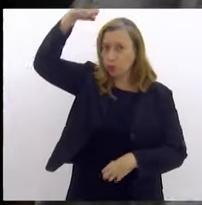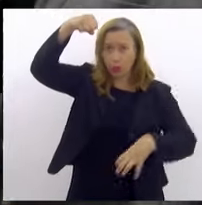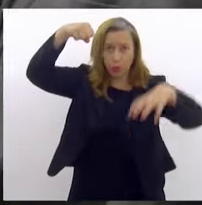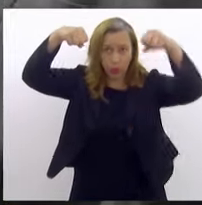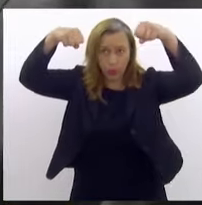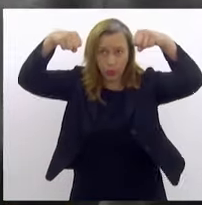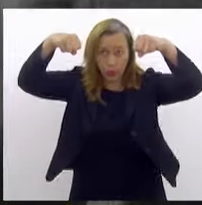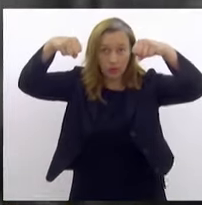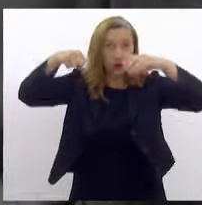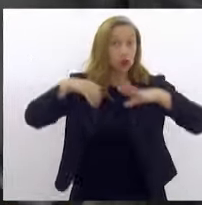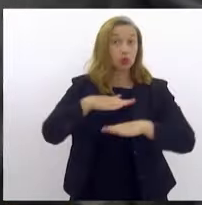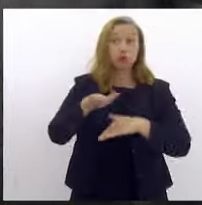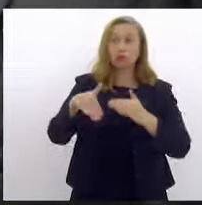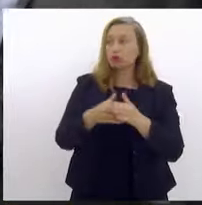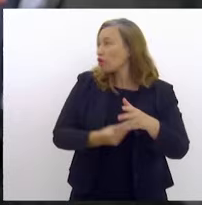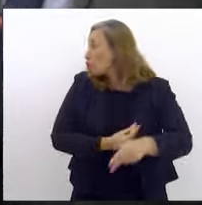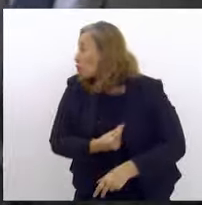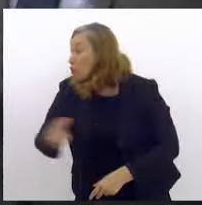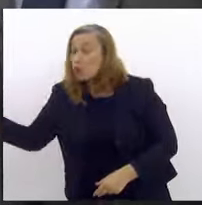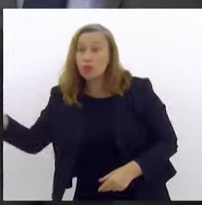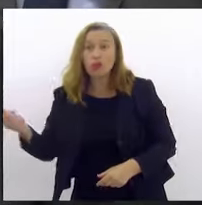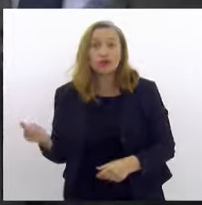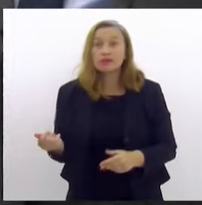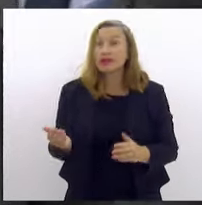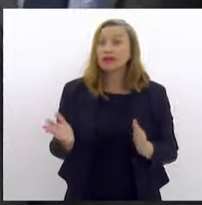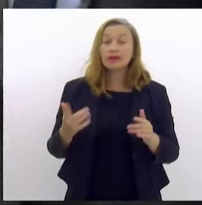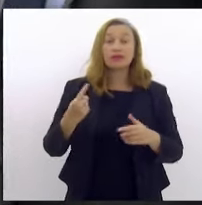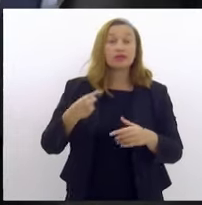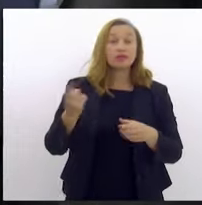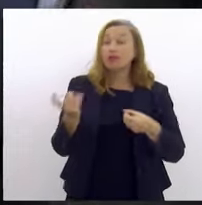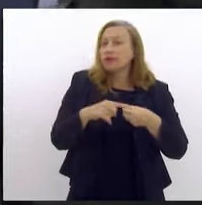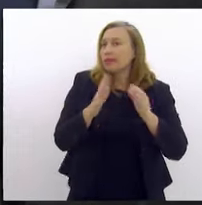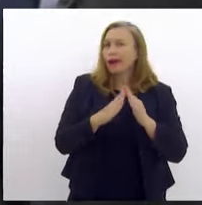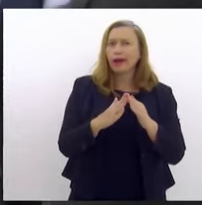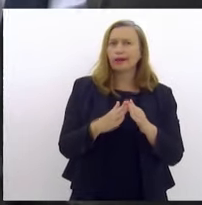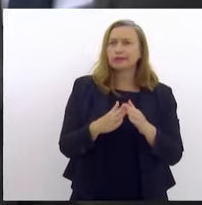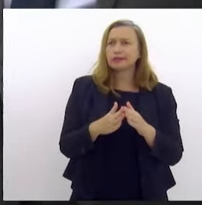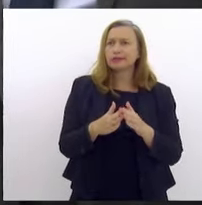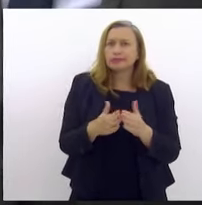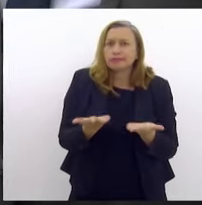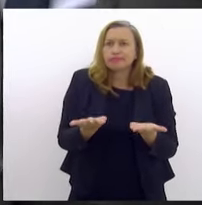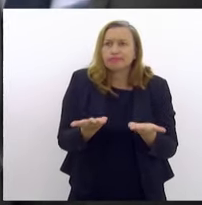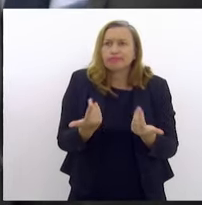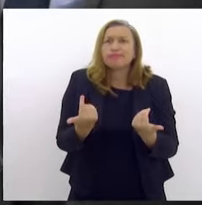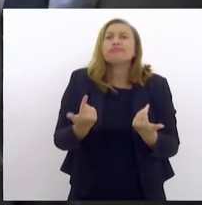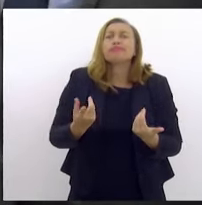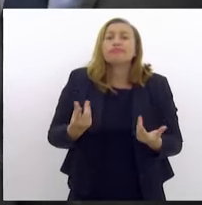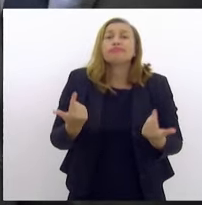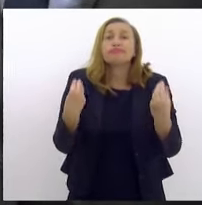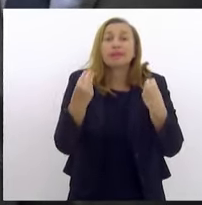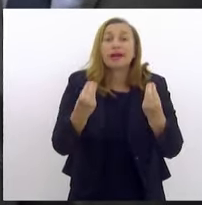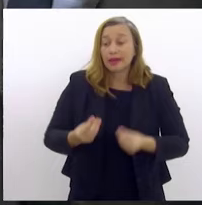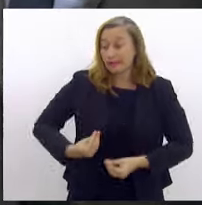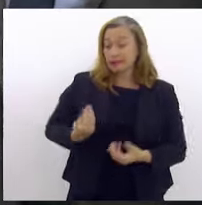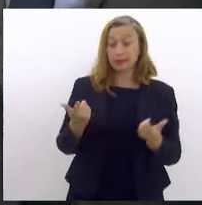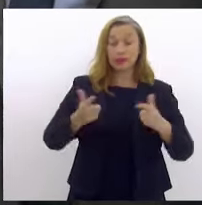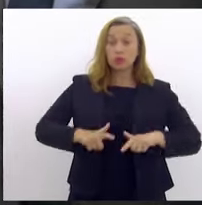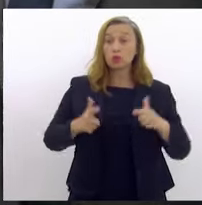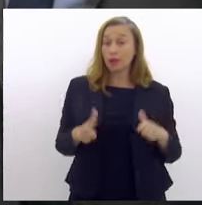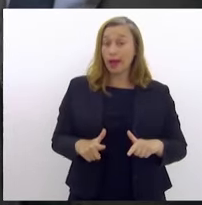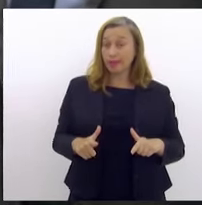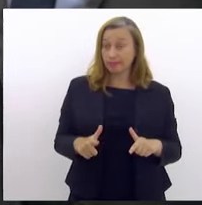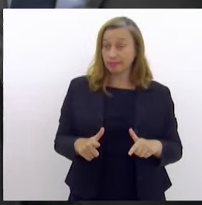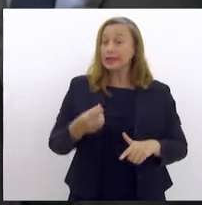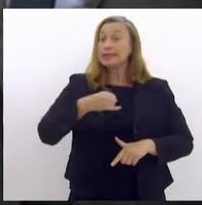plenário e irmos todos embora para casa, porque não faz sentido mais existir poder legislativo. Se um